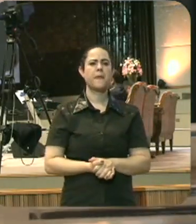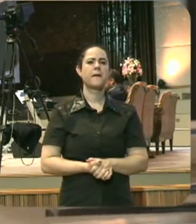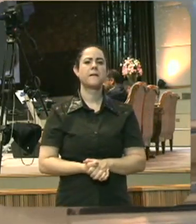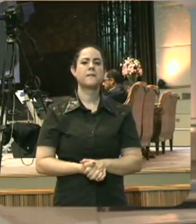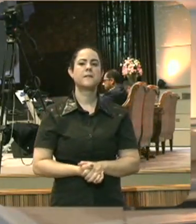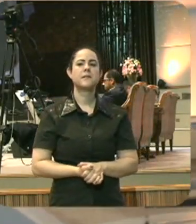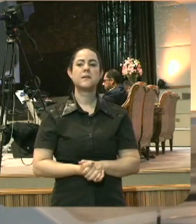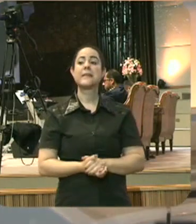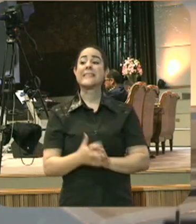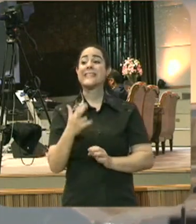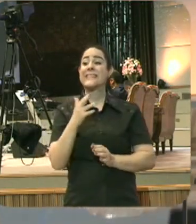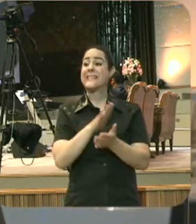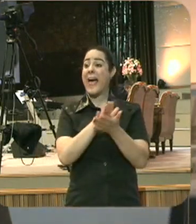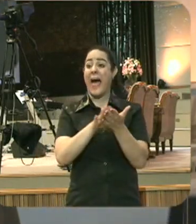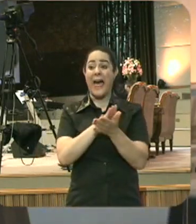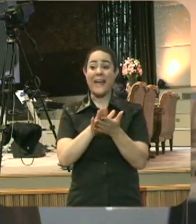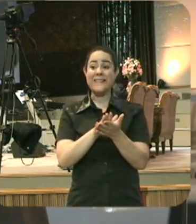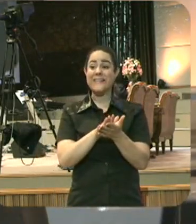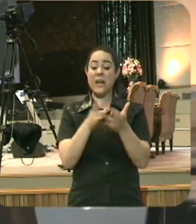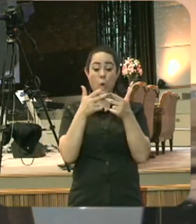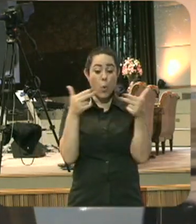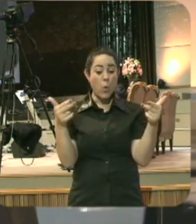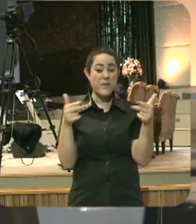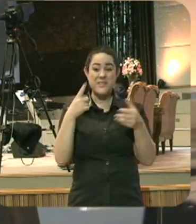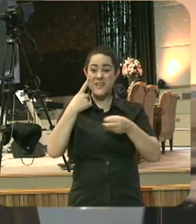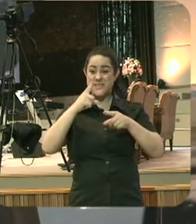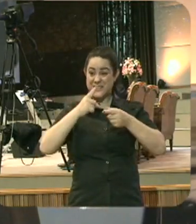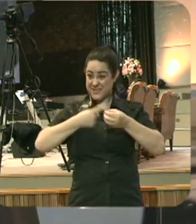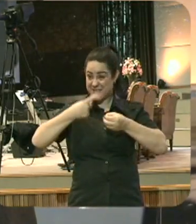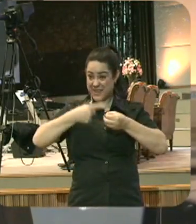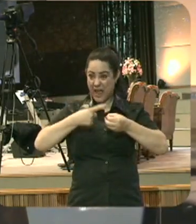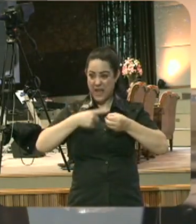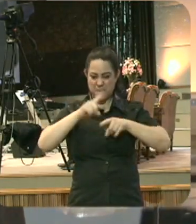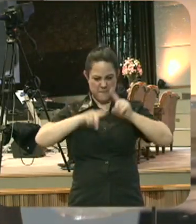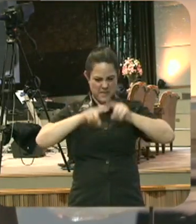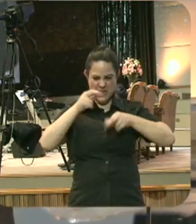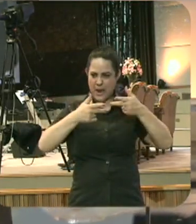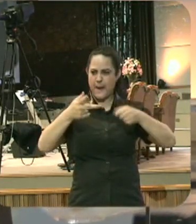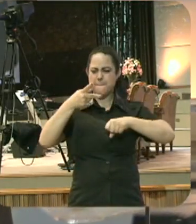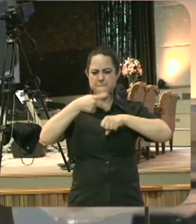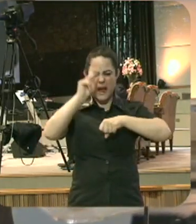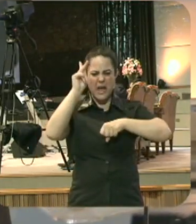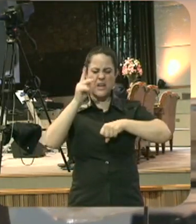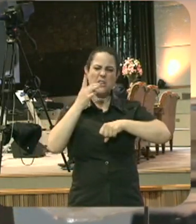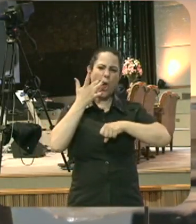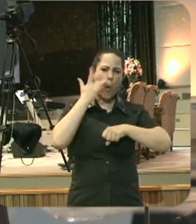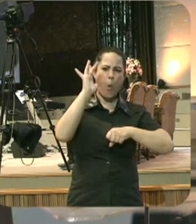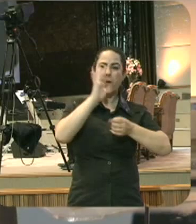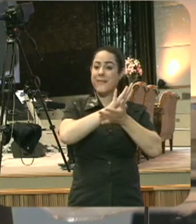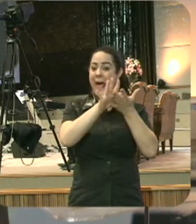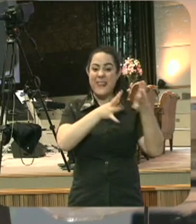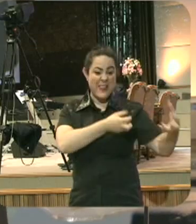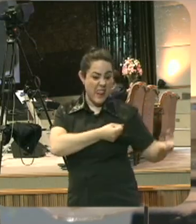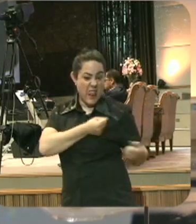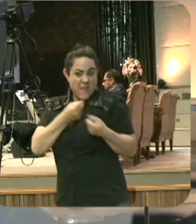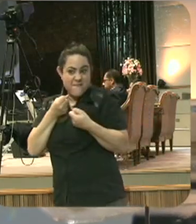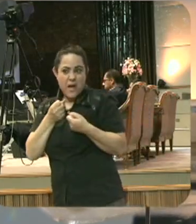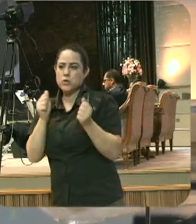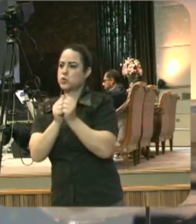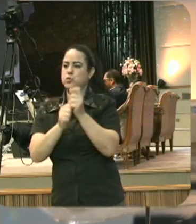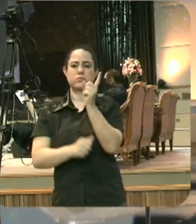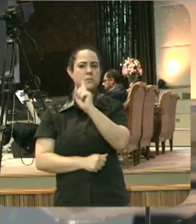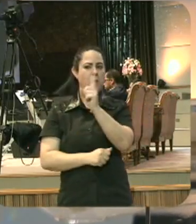Ninguém pôde levar nada daquela cidade, nem prata, nem ouro, nada, porque